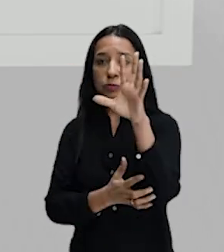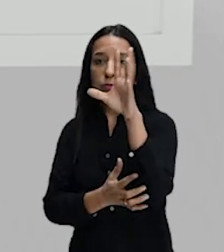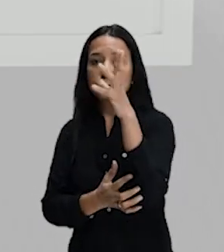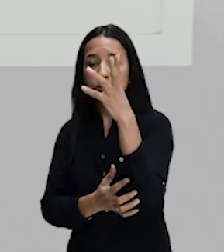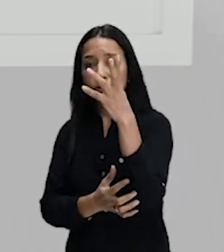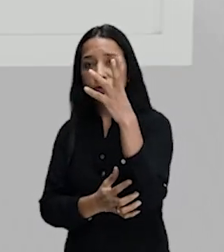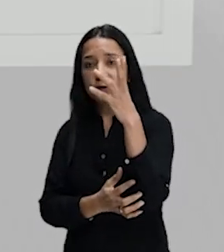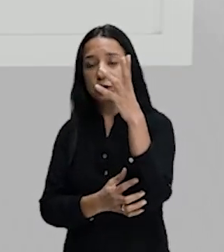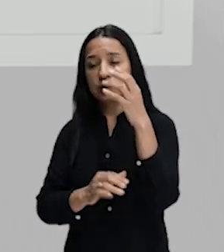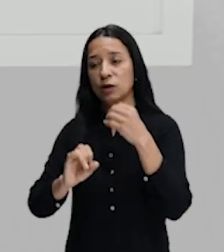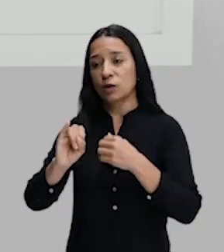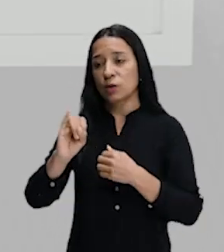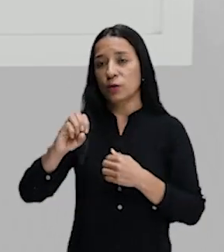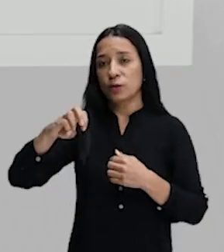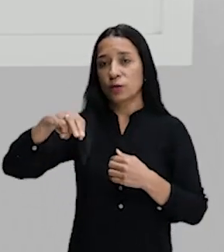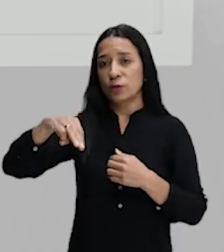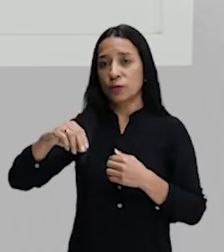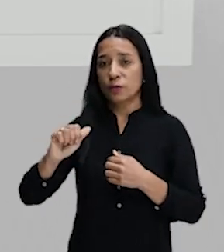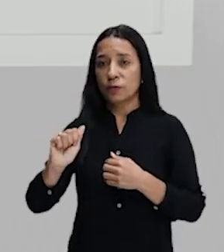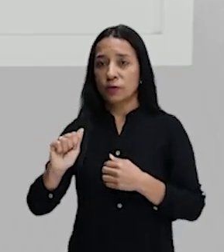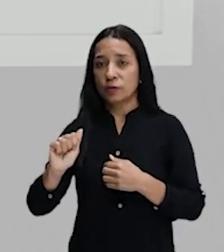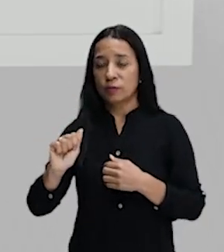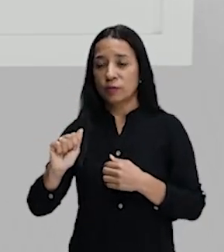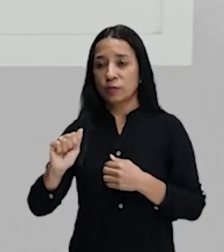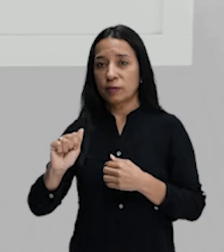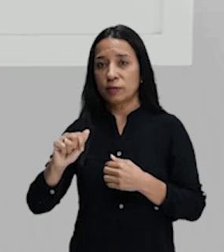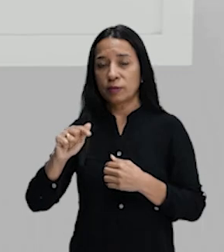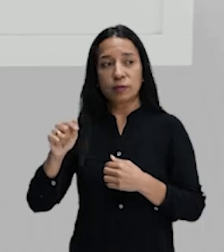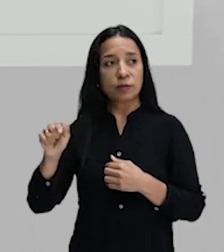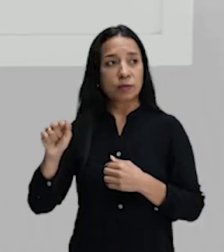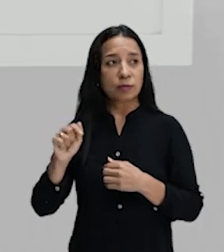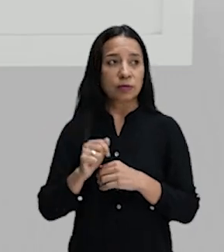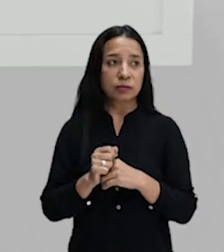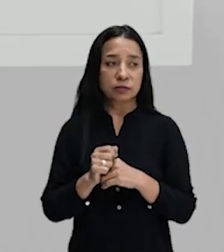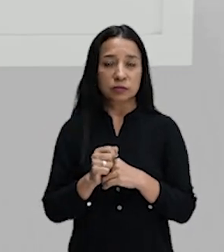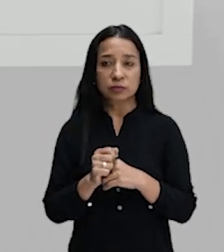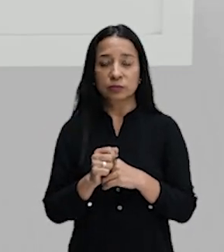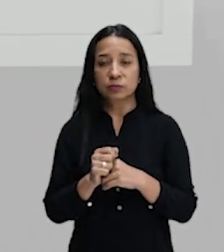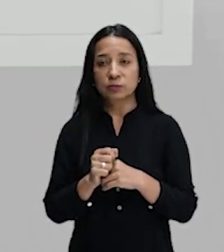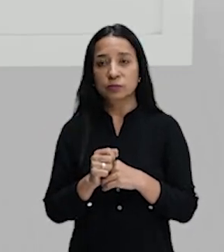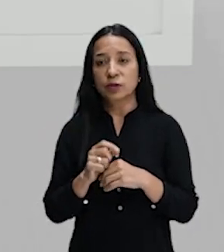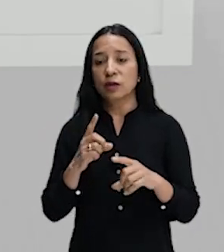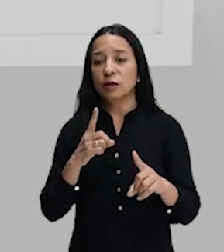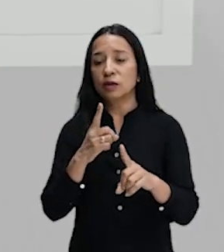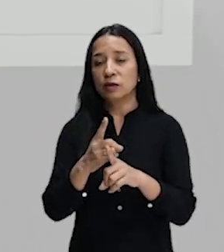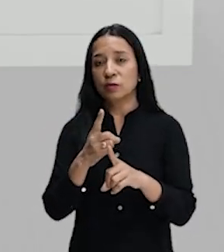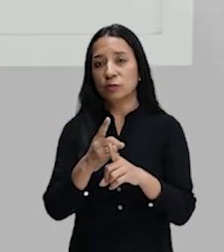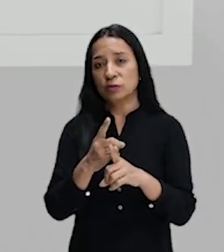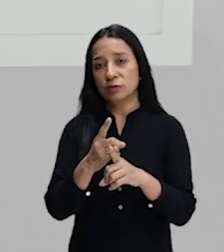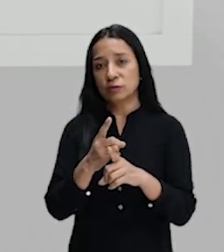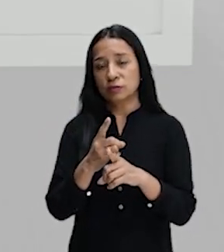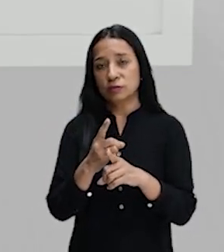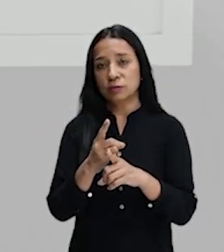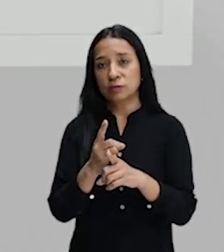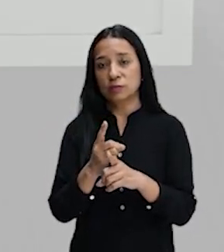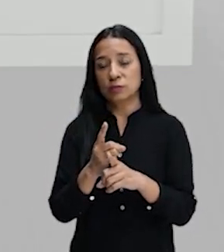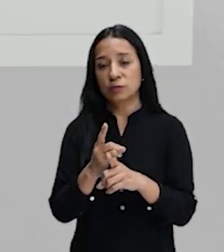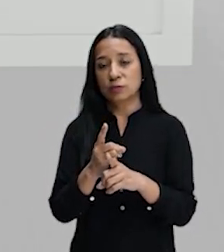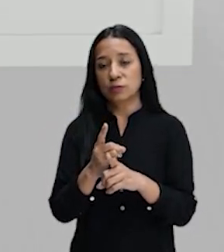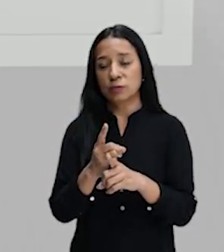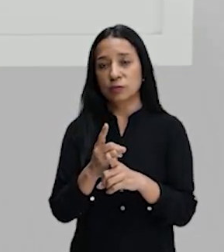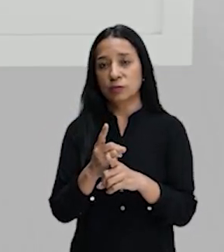é chamado, nós, né, encontramos ele, né, o composto ativo, né, composto